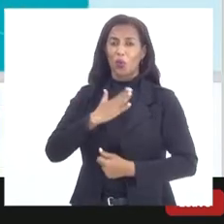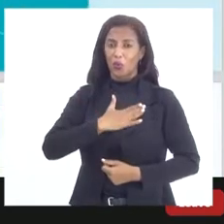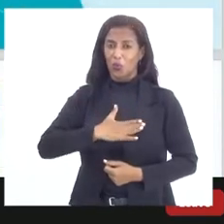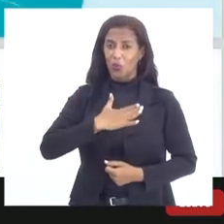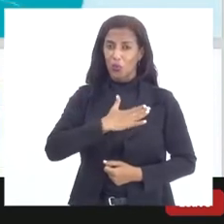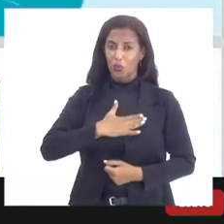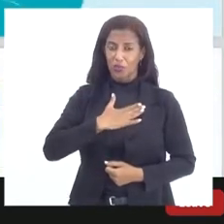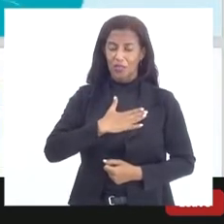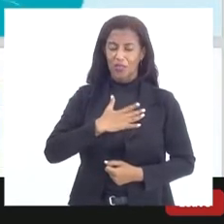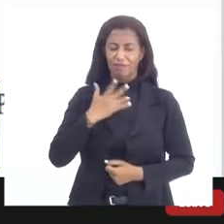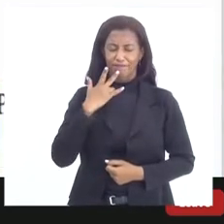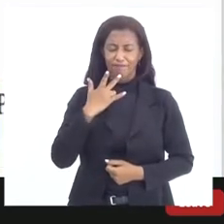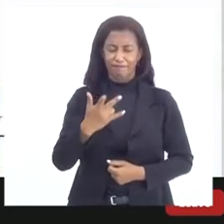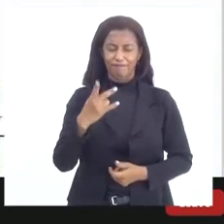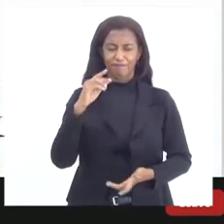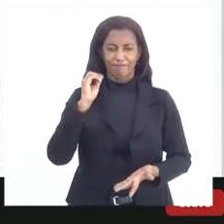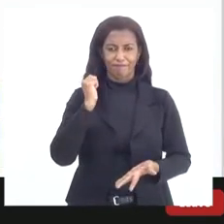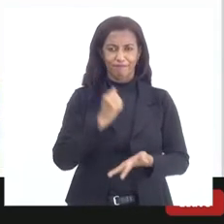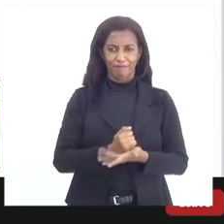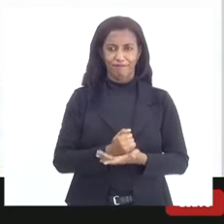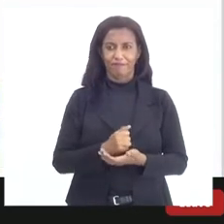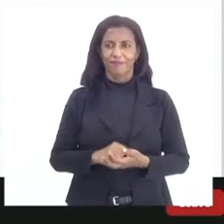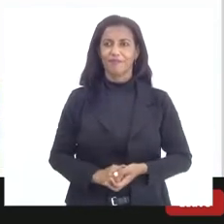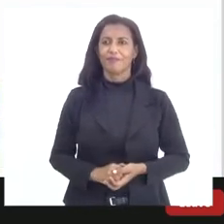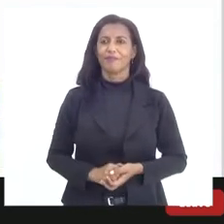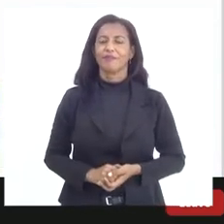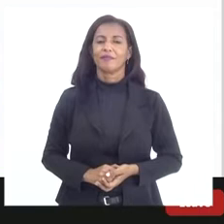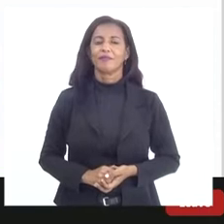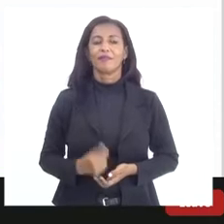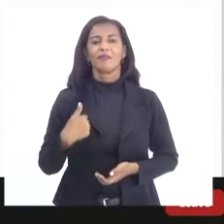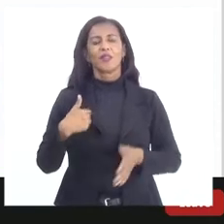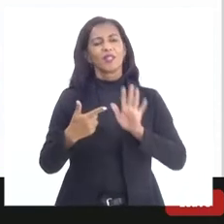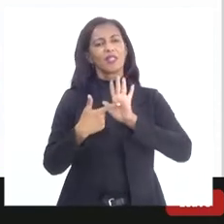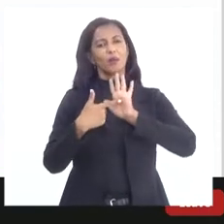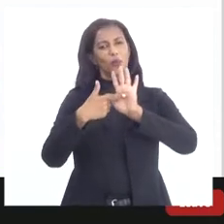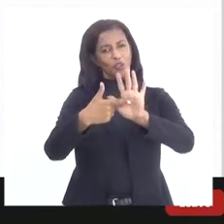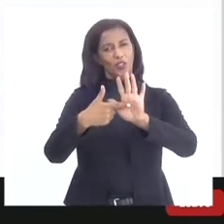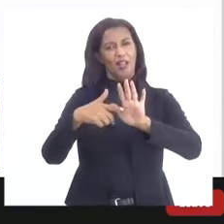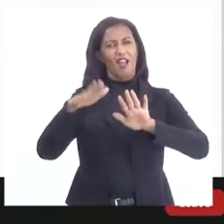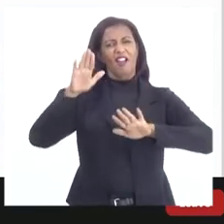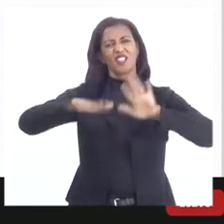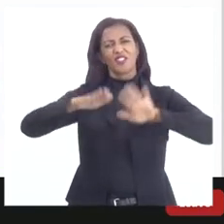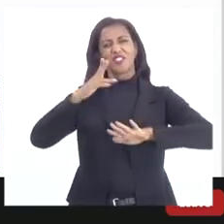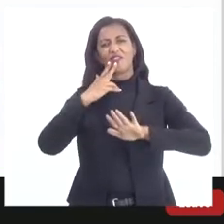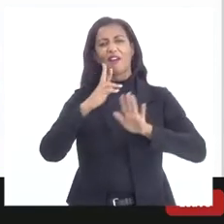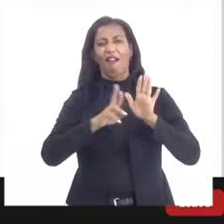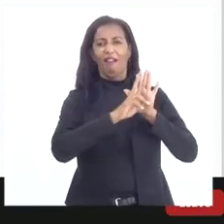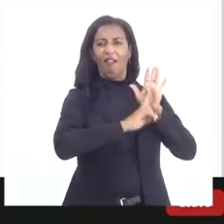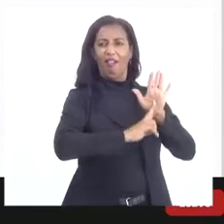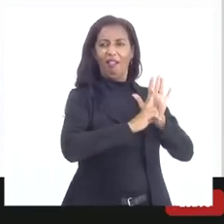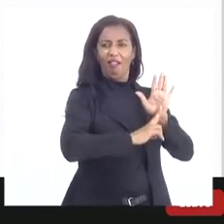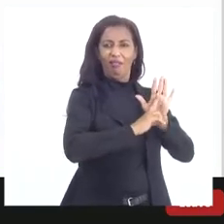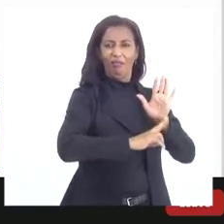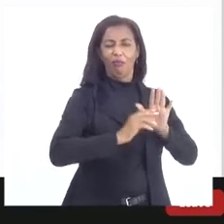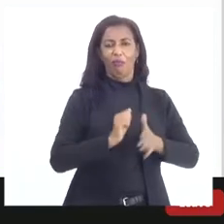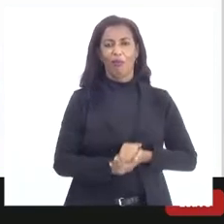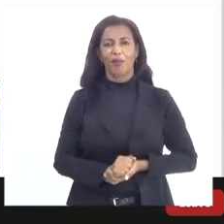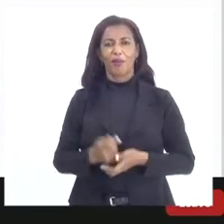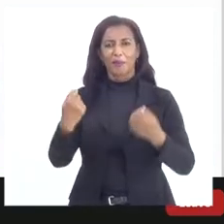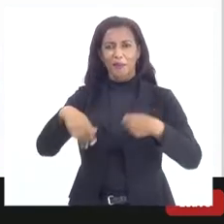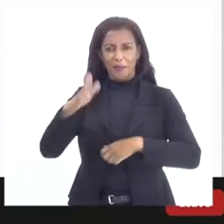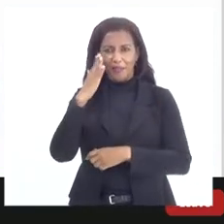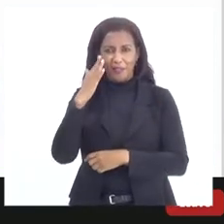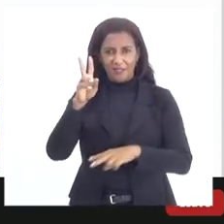deixar de registrar. Eu queria mostrar aqui, porque, às vezes, a gente fala de relatórios, a gente primeiro saber se está todo